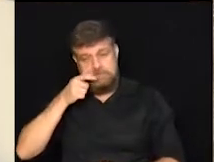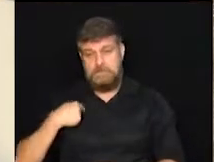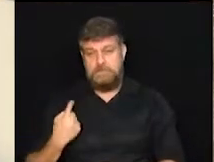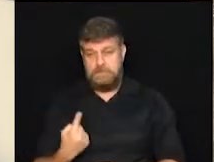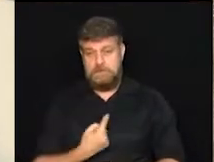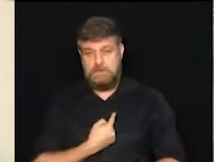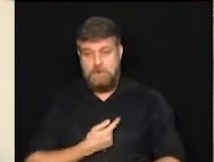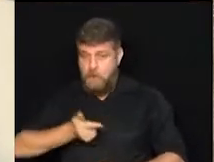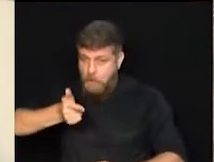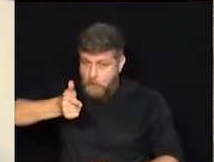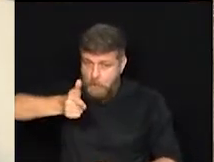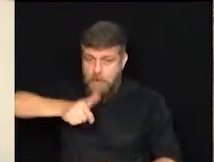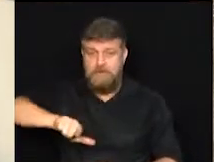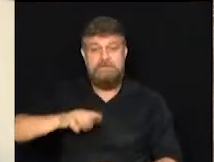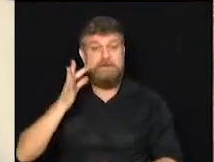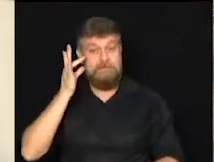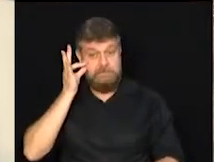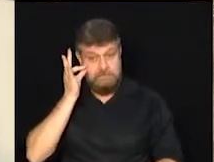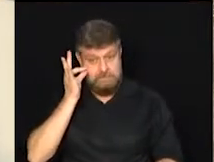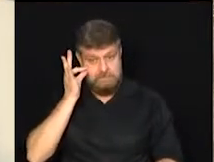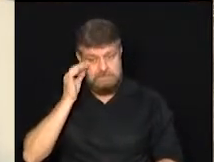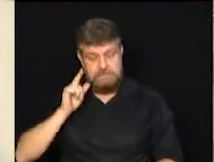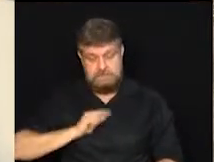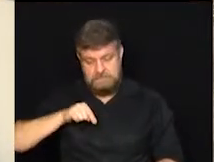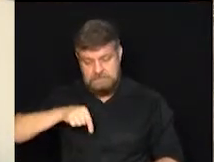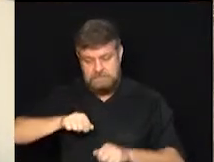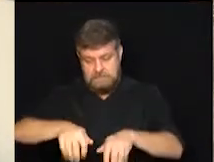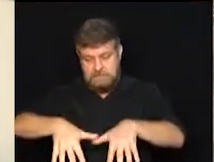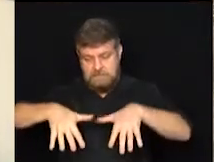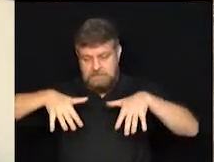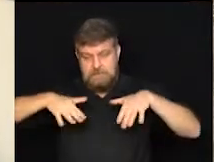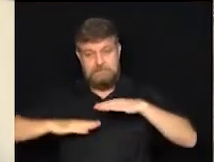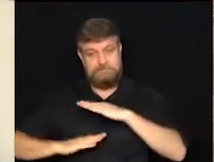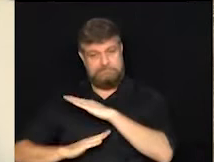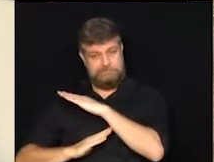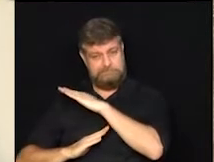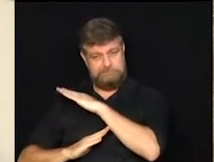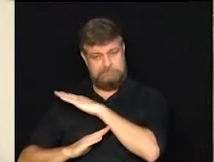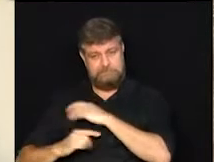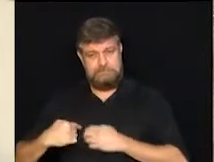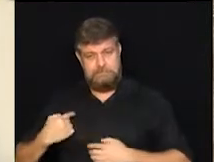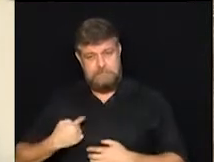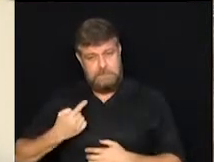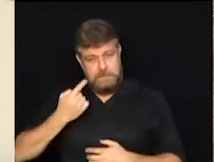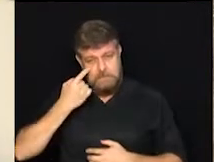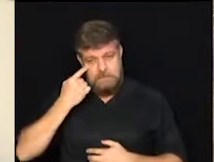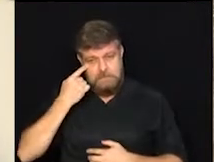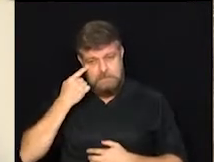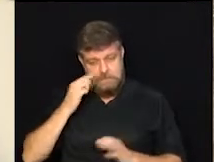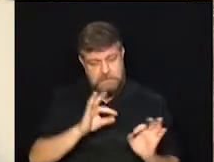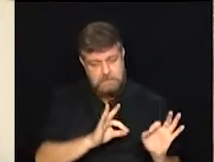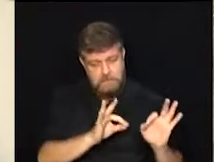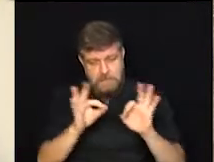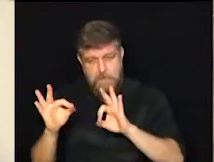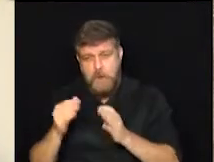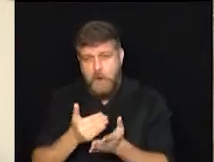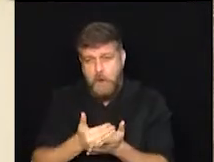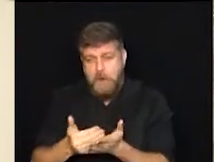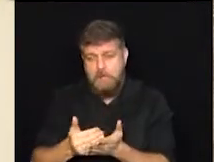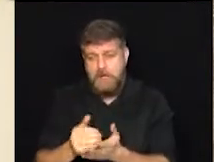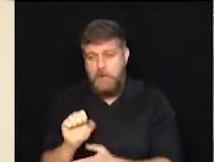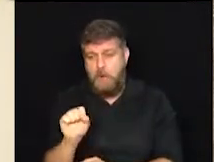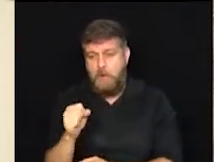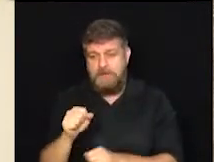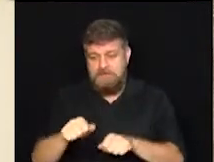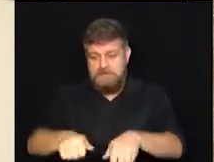estamos mais uma vez ao vivo aqui no plenário da Câmara Municipal para acompanhar, que vai começar em instantes, a 8ª